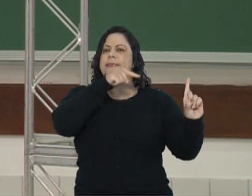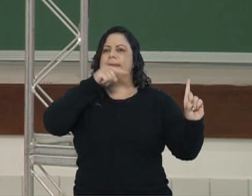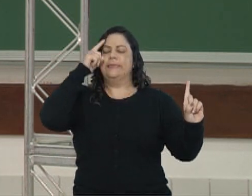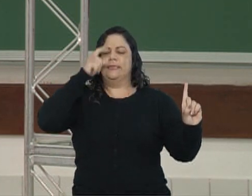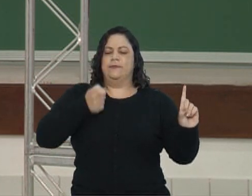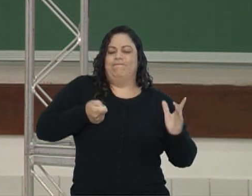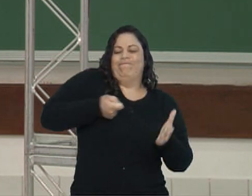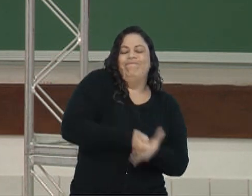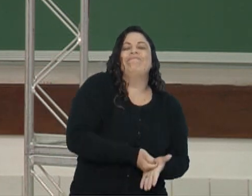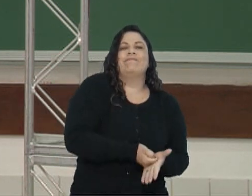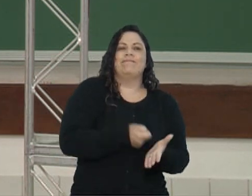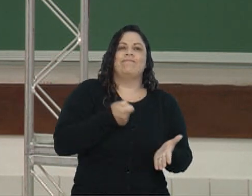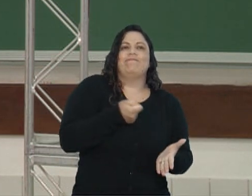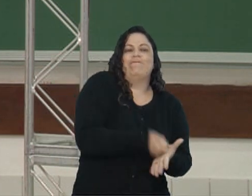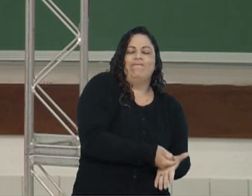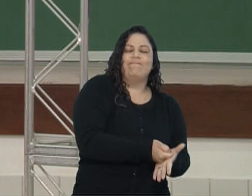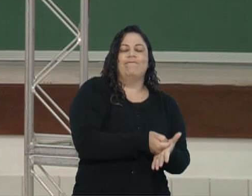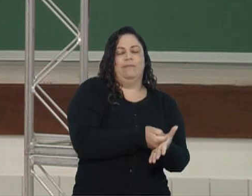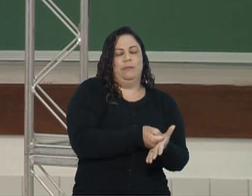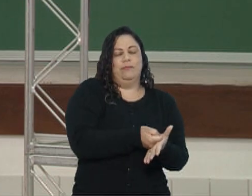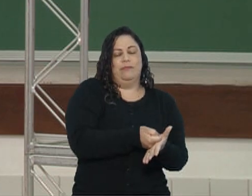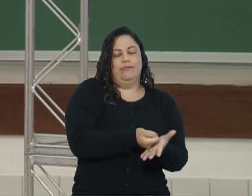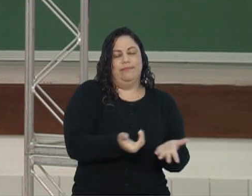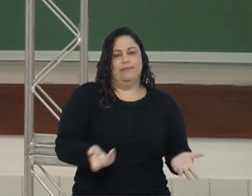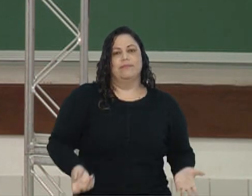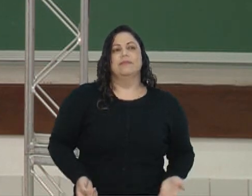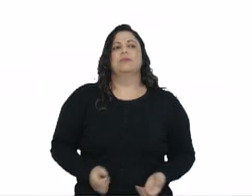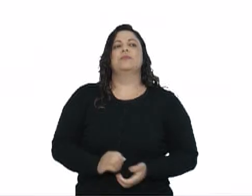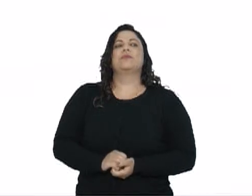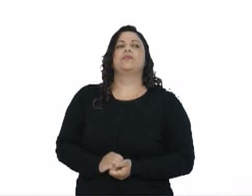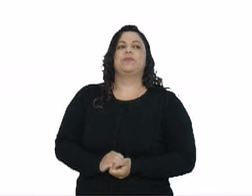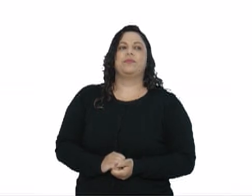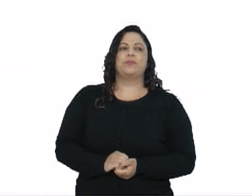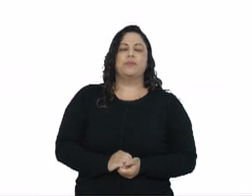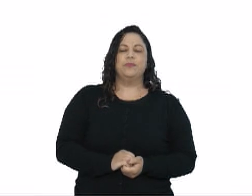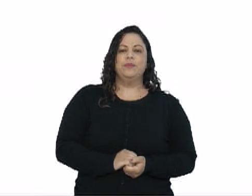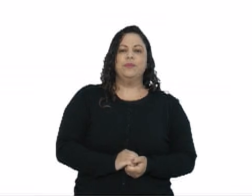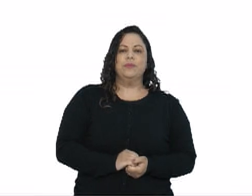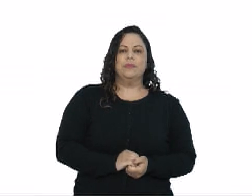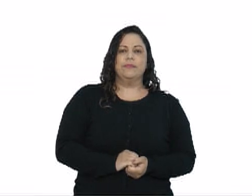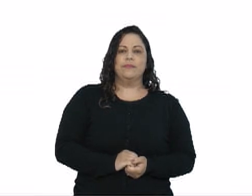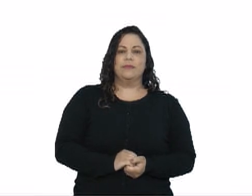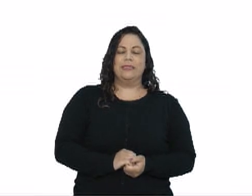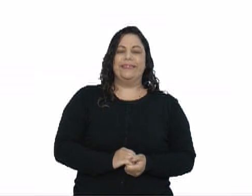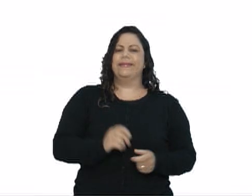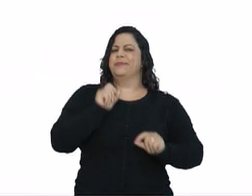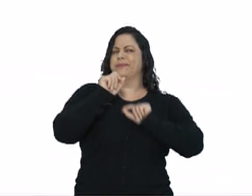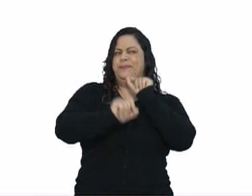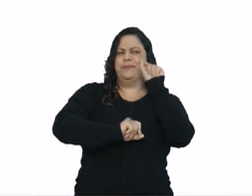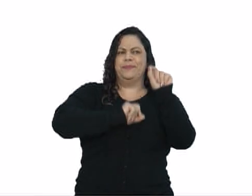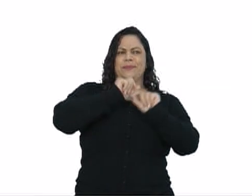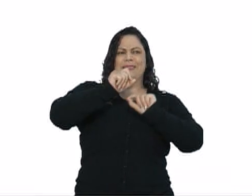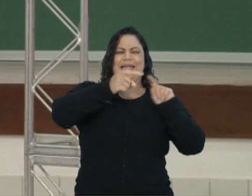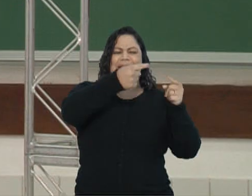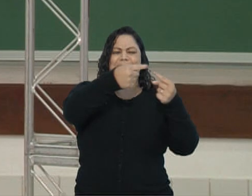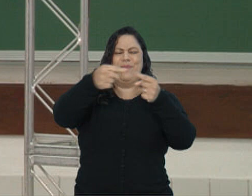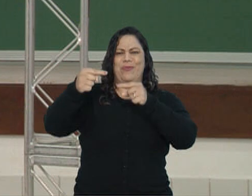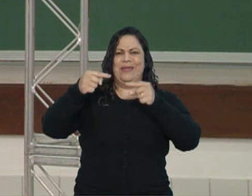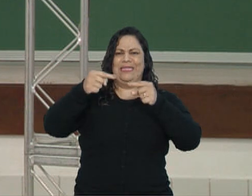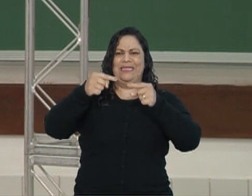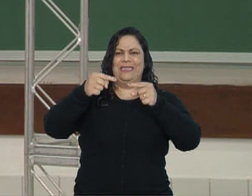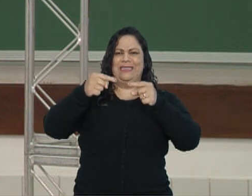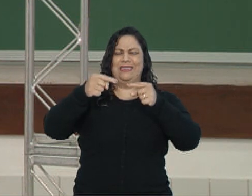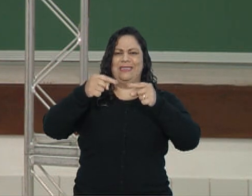forçado através de um tipo de sanção, de punição, né? E a despolitização, quer dizer, você